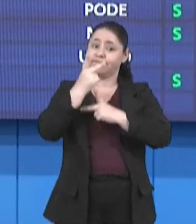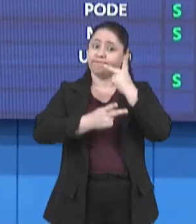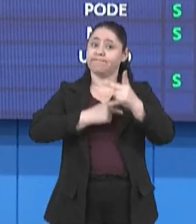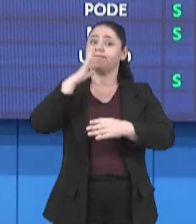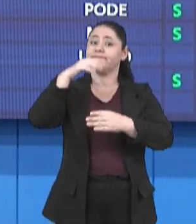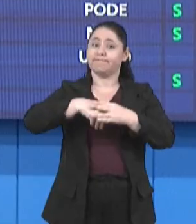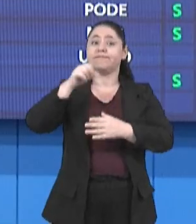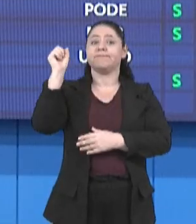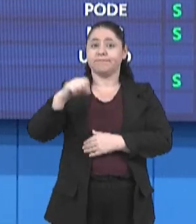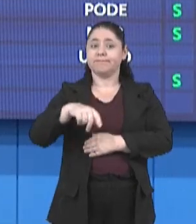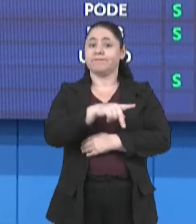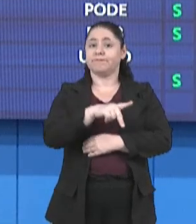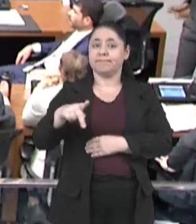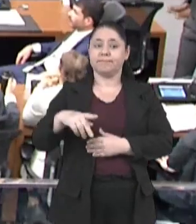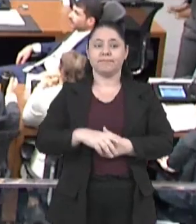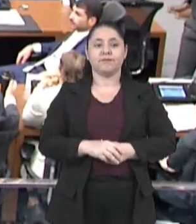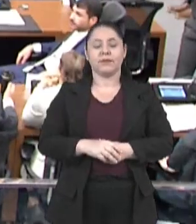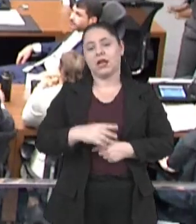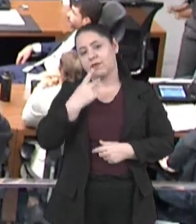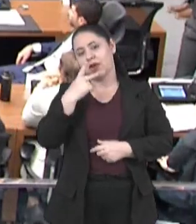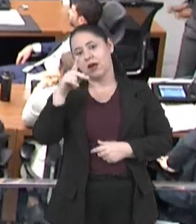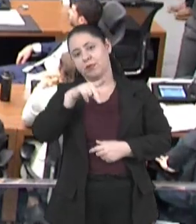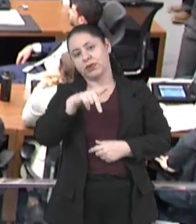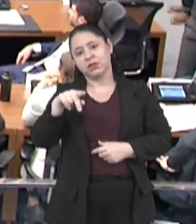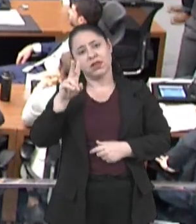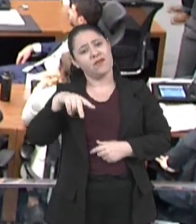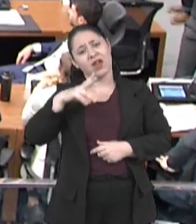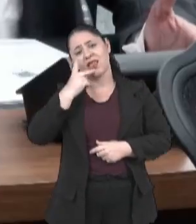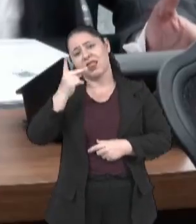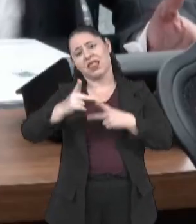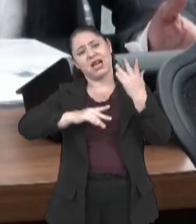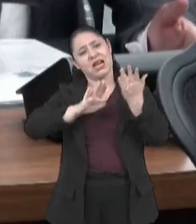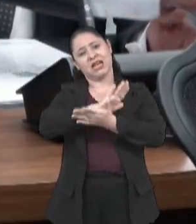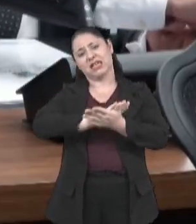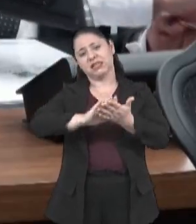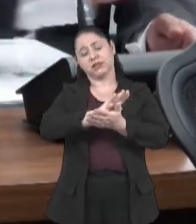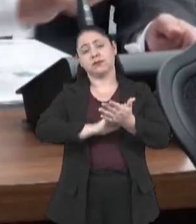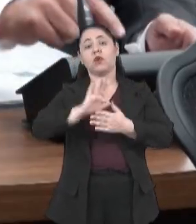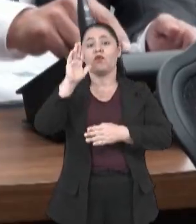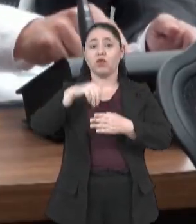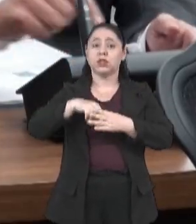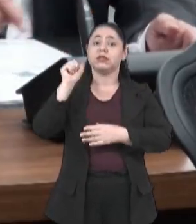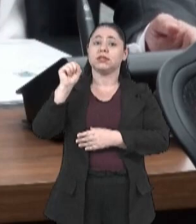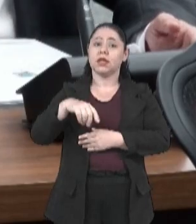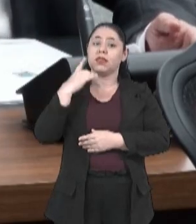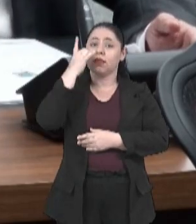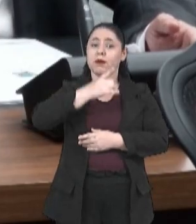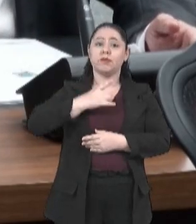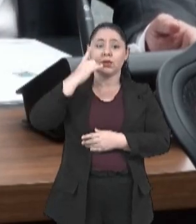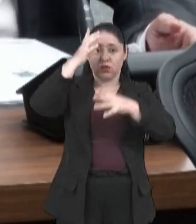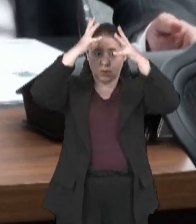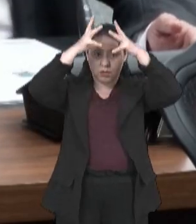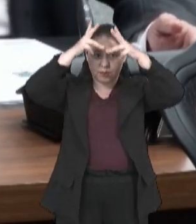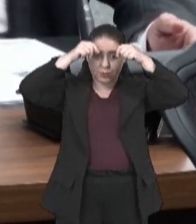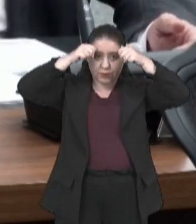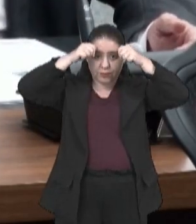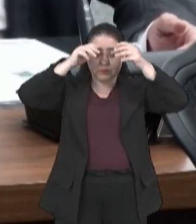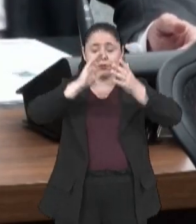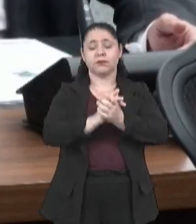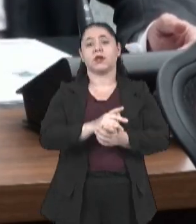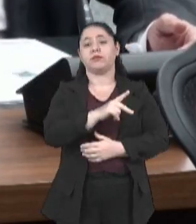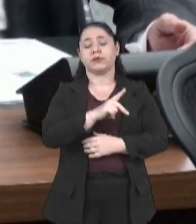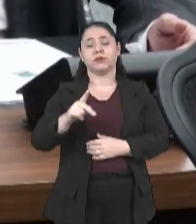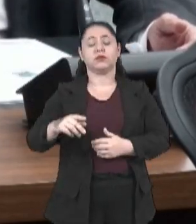Declarar o voto favorável, senhor presidente. Mas o Zeca falou um monte aqui, ninguém falou nada, mas tudo bem. Está declarado o voto. Declaração, deputado Paulo Duarte. Declarar voto.